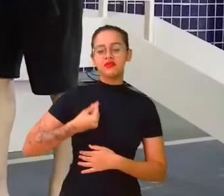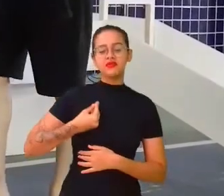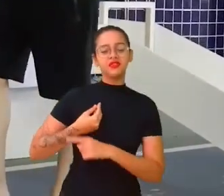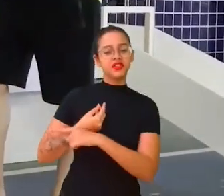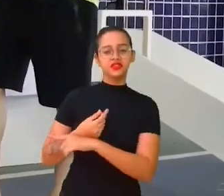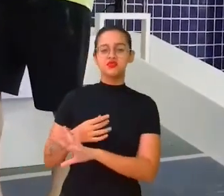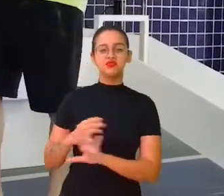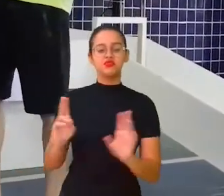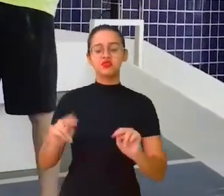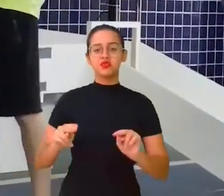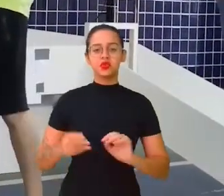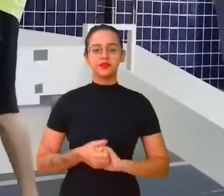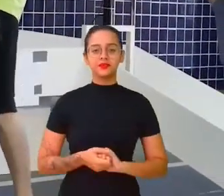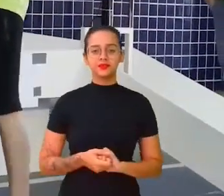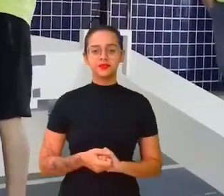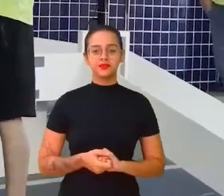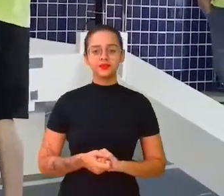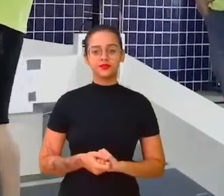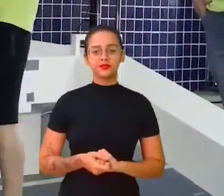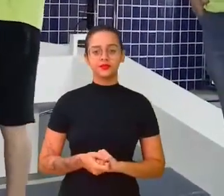não.